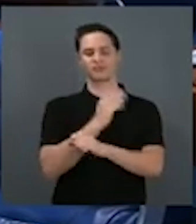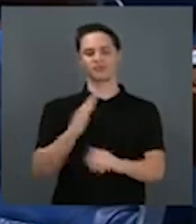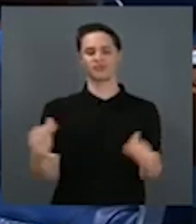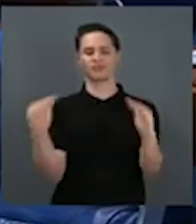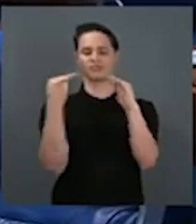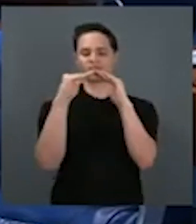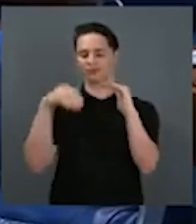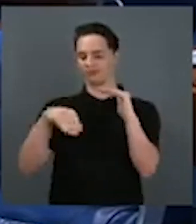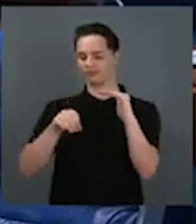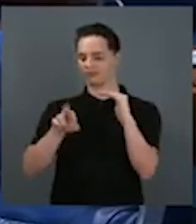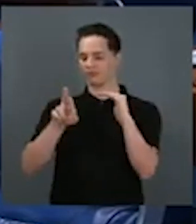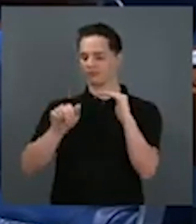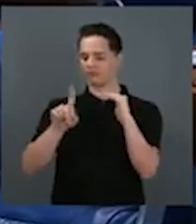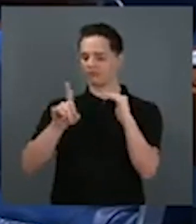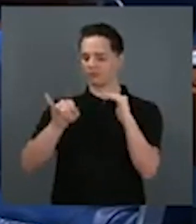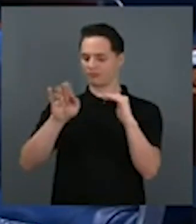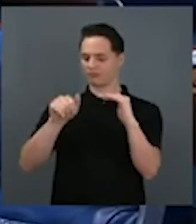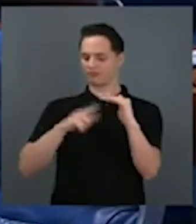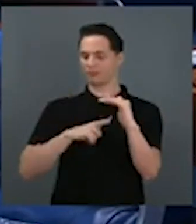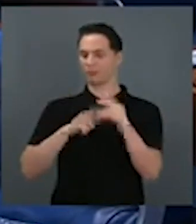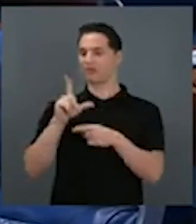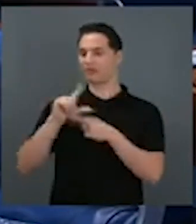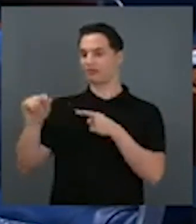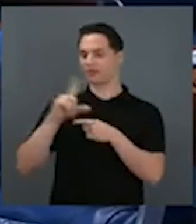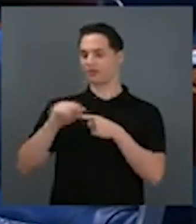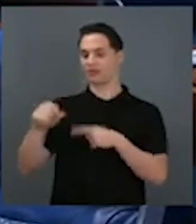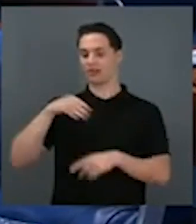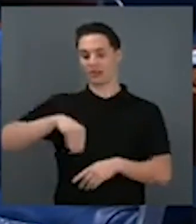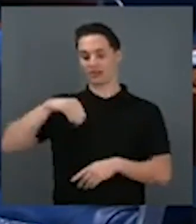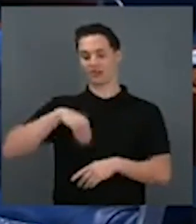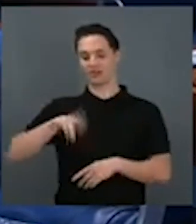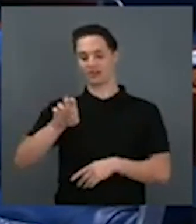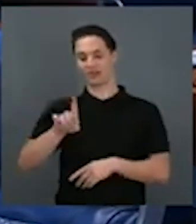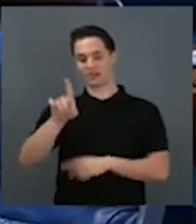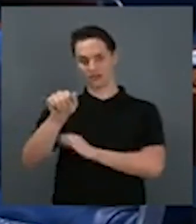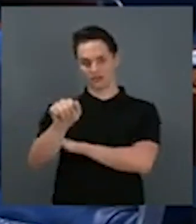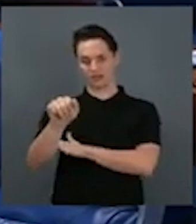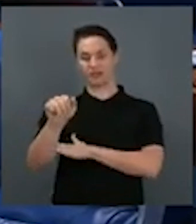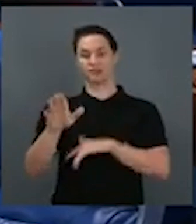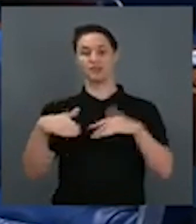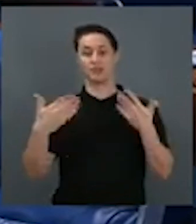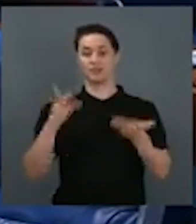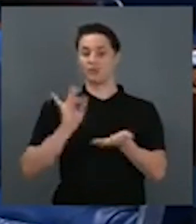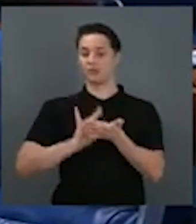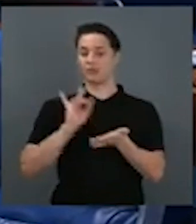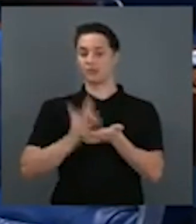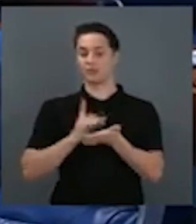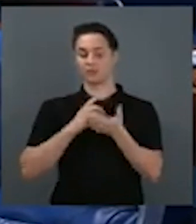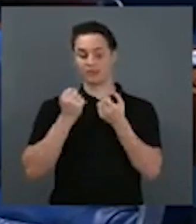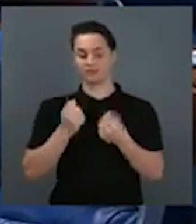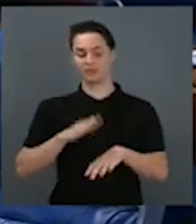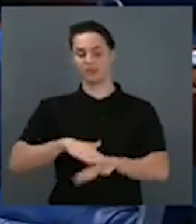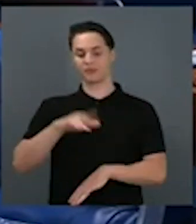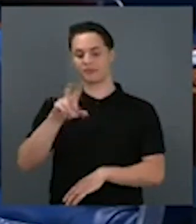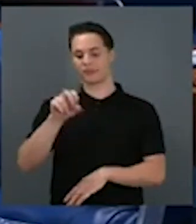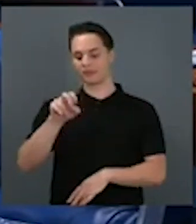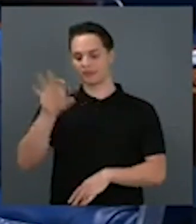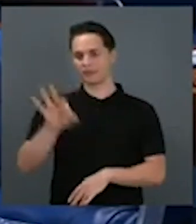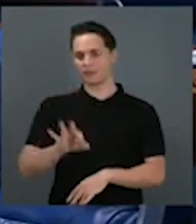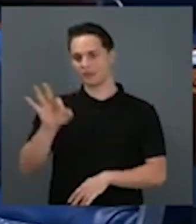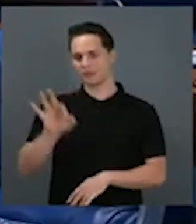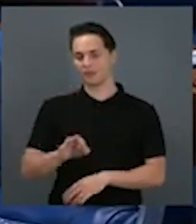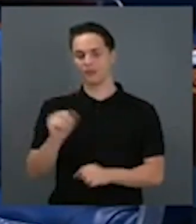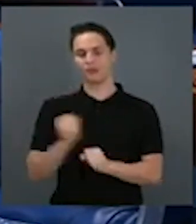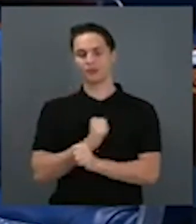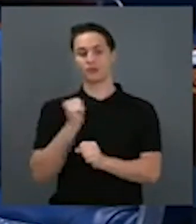carga tributária, eu nunca vi isso, aluguel é renda, não é consumo, né? E a carga é mais de 50% na construção civil, na